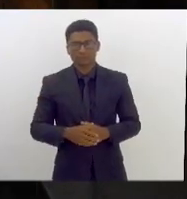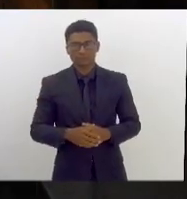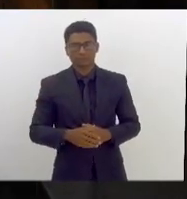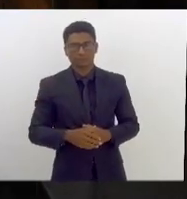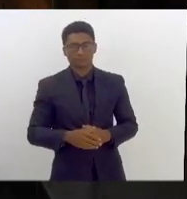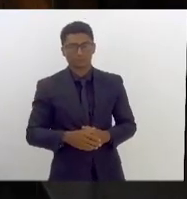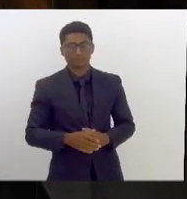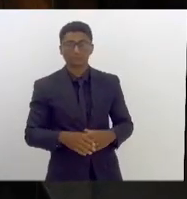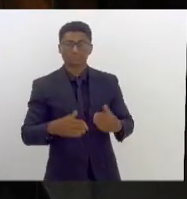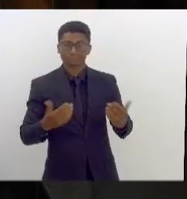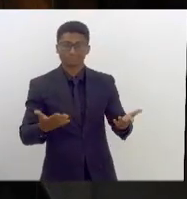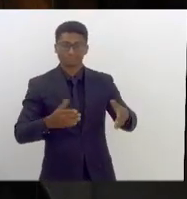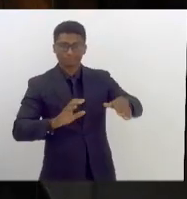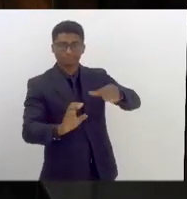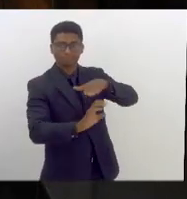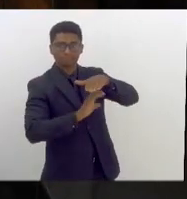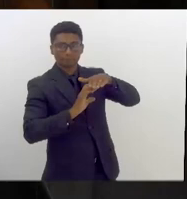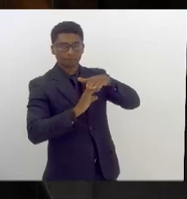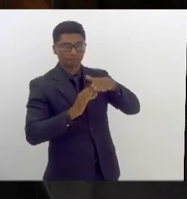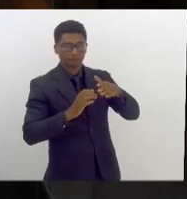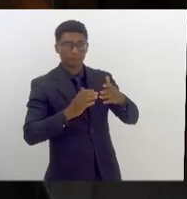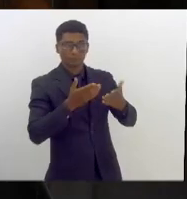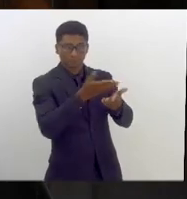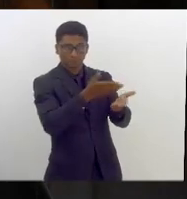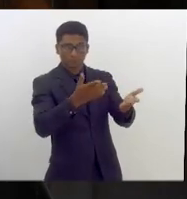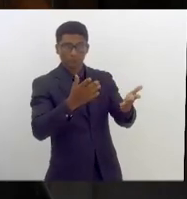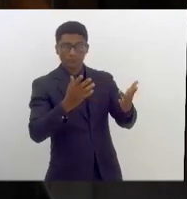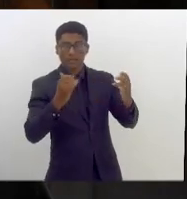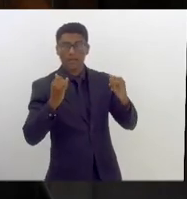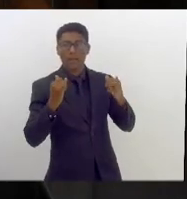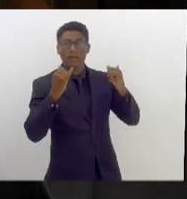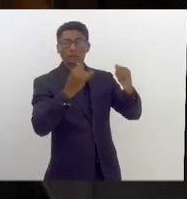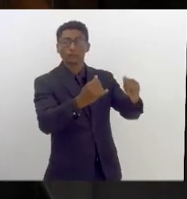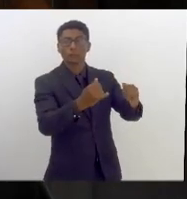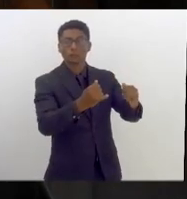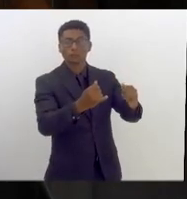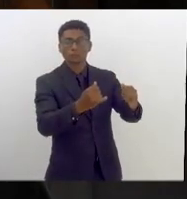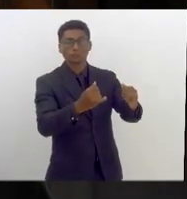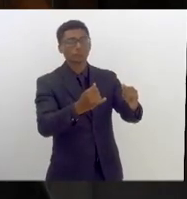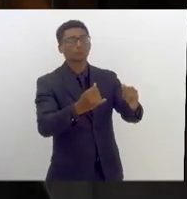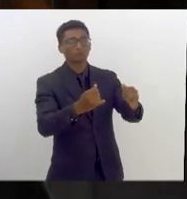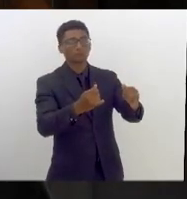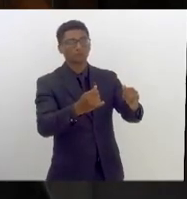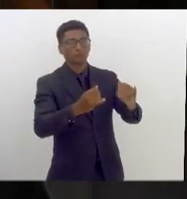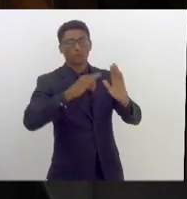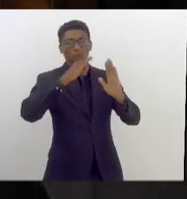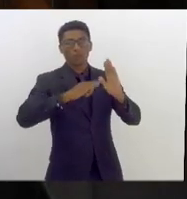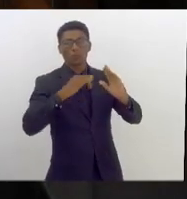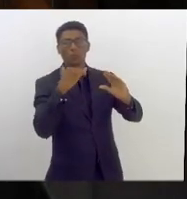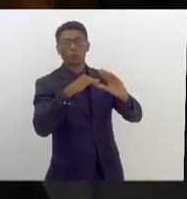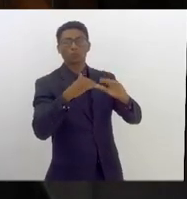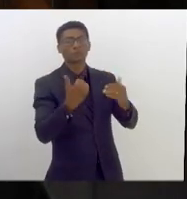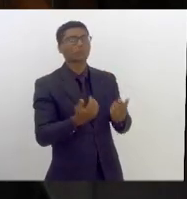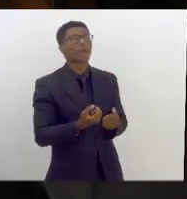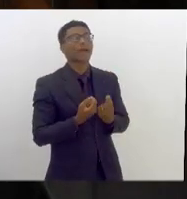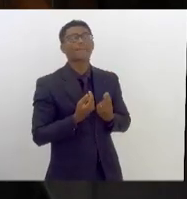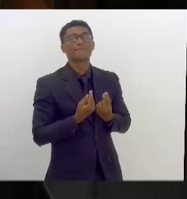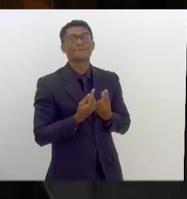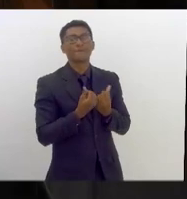oficiou a Supervia para ver onde foram esses valores investidos. Ela falou aqui